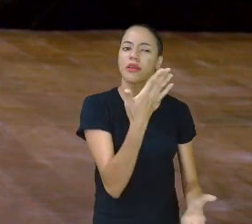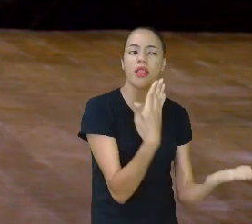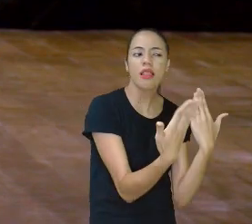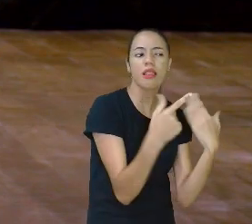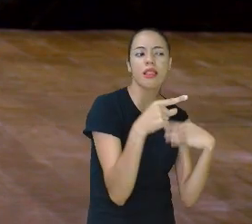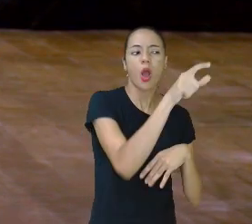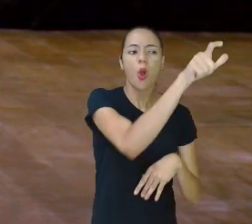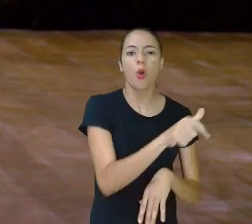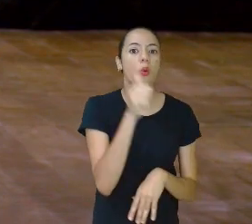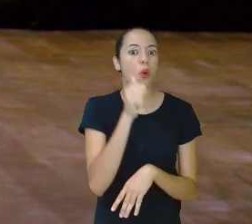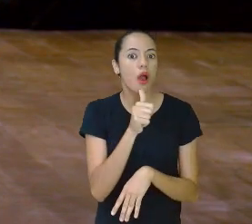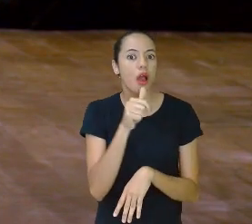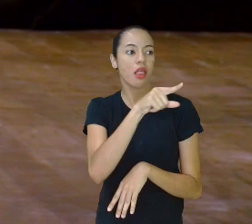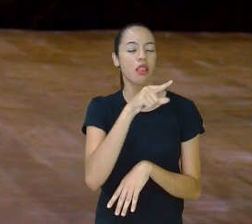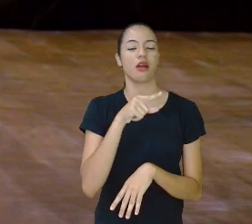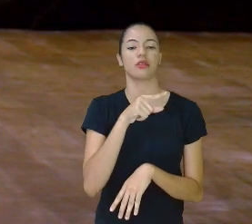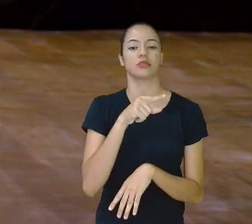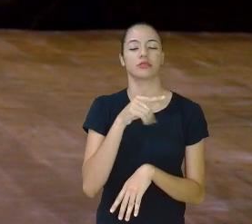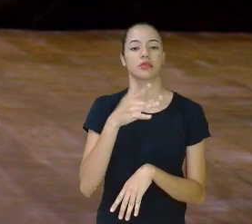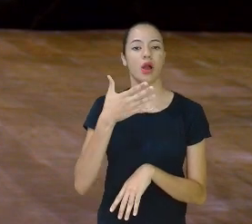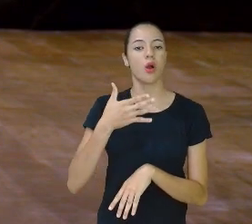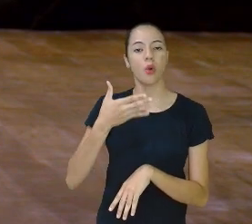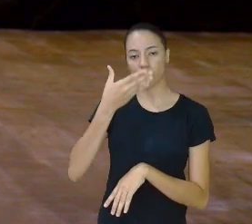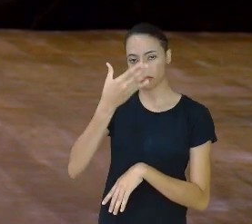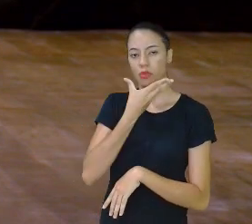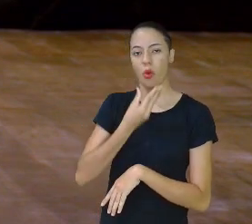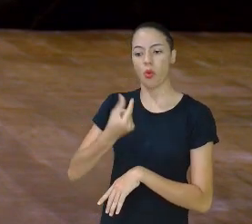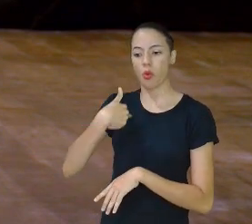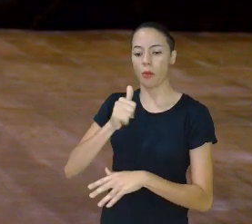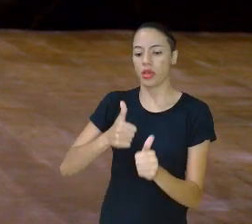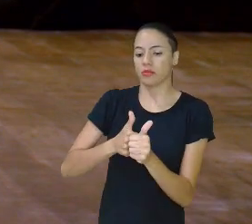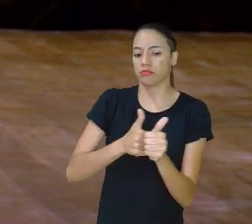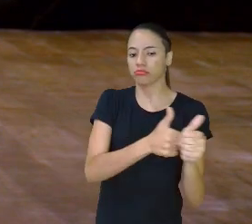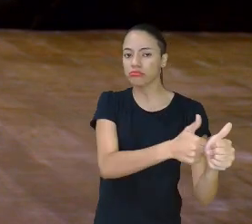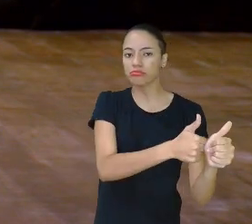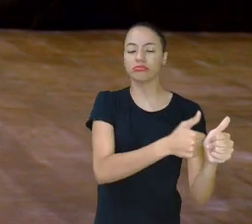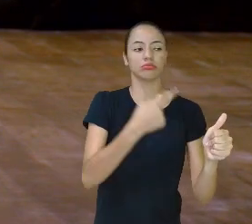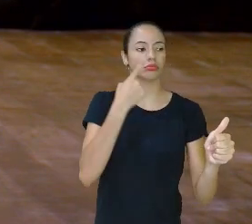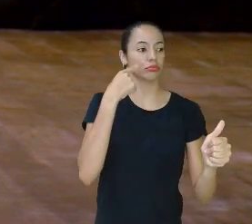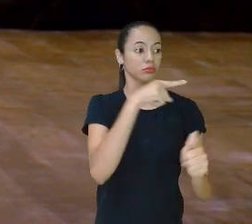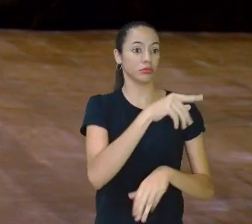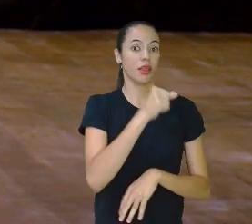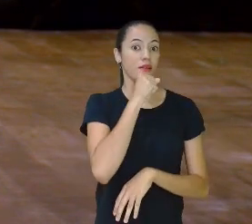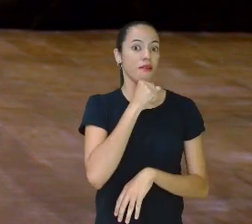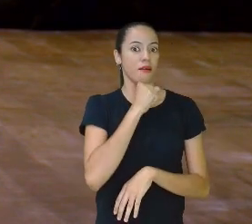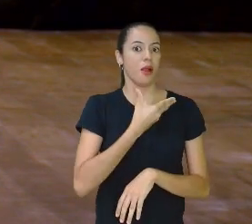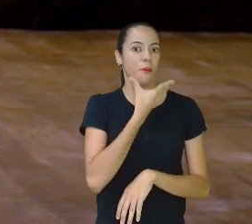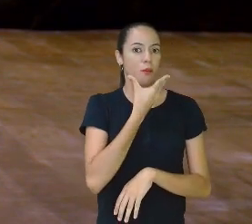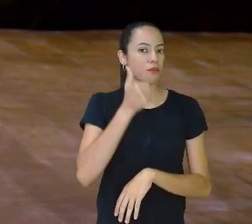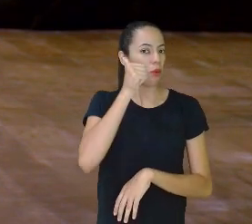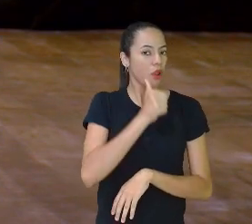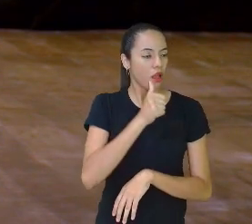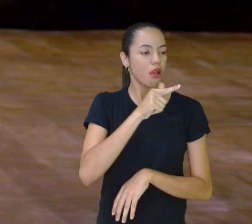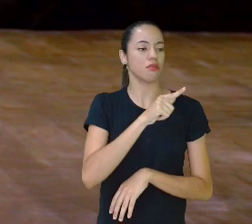E encontrou ela, o guia levou ele, e ela estava lá escorada numa rocha, imóvel ali.